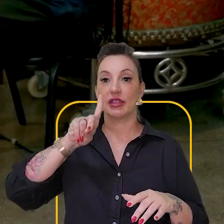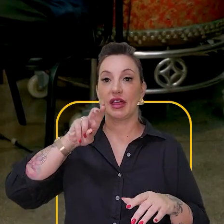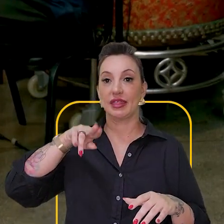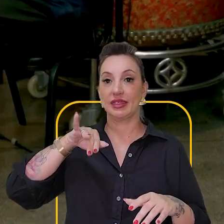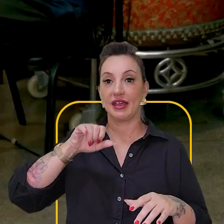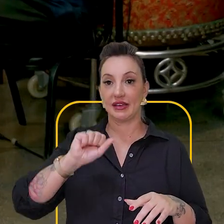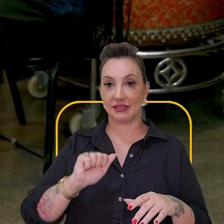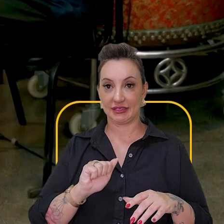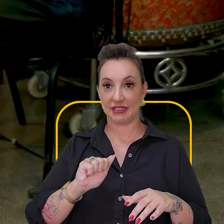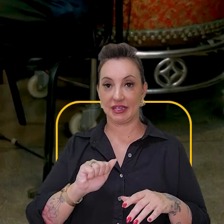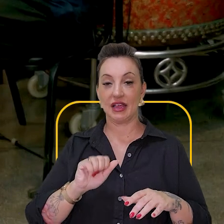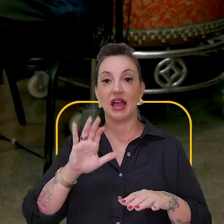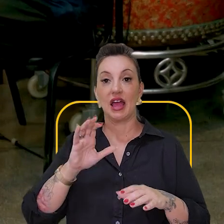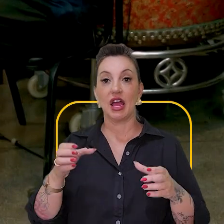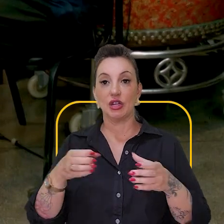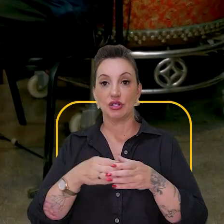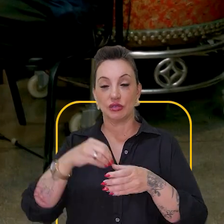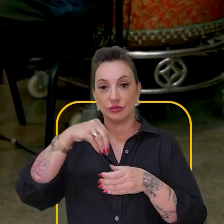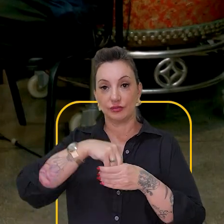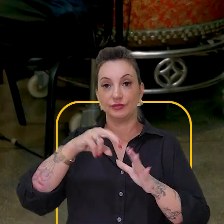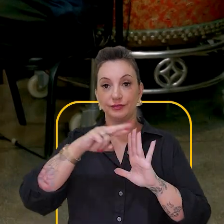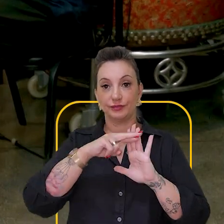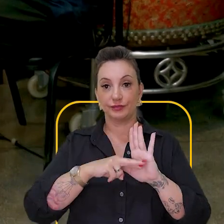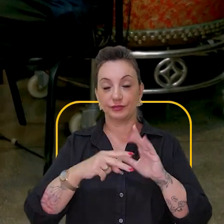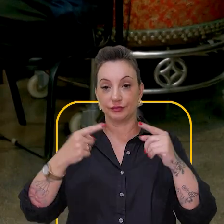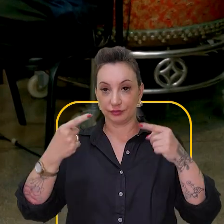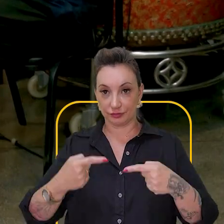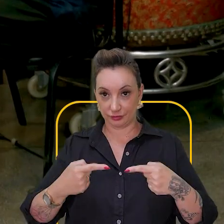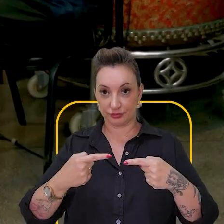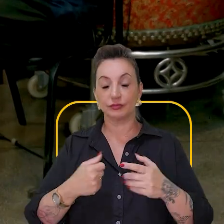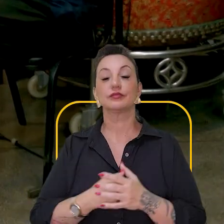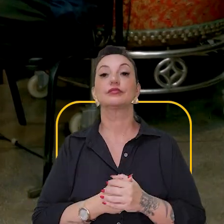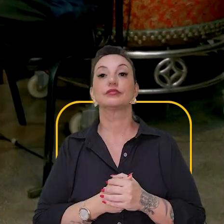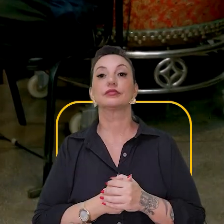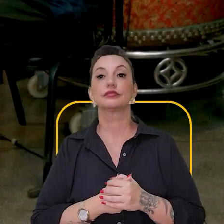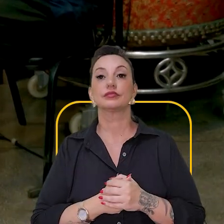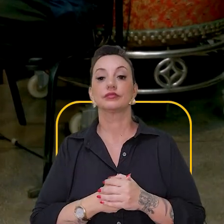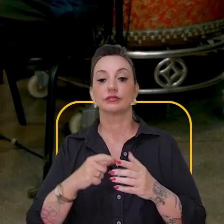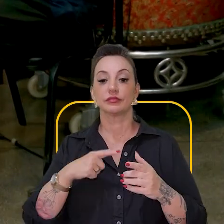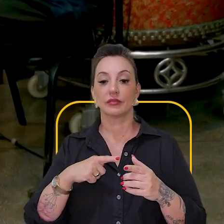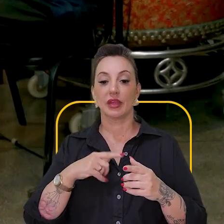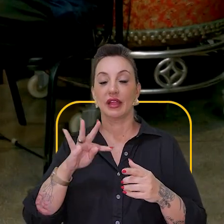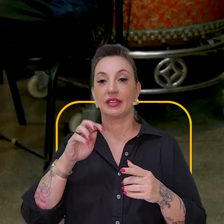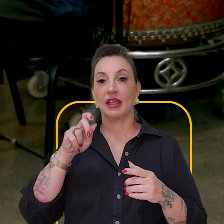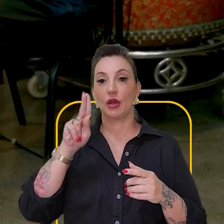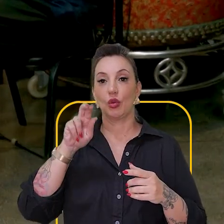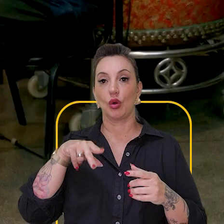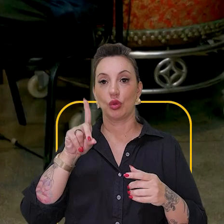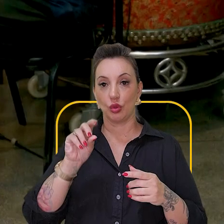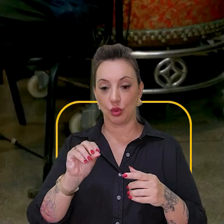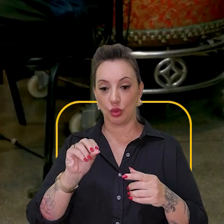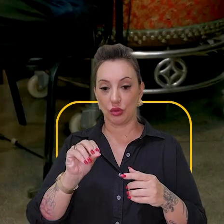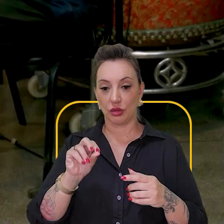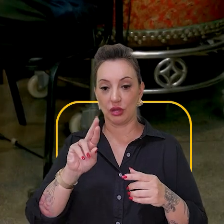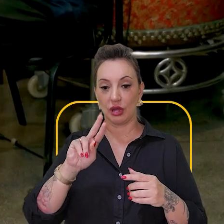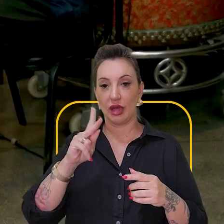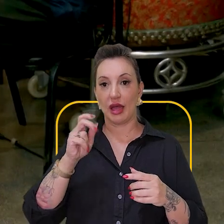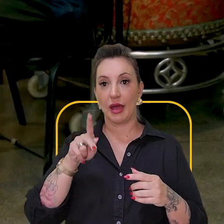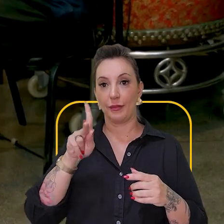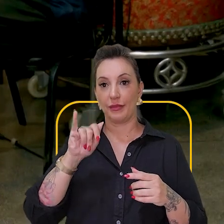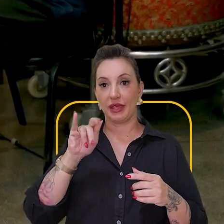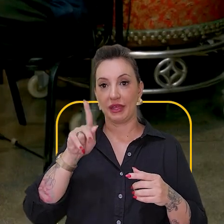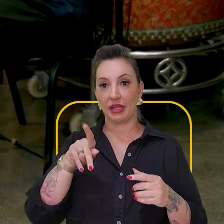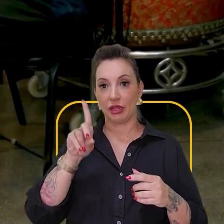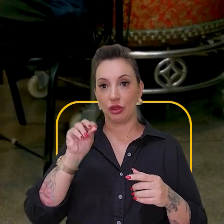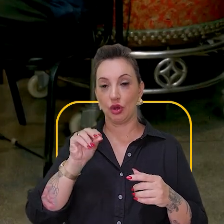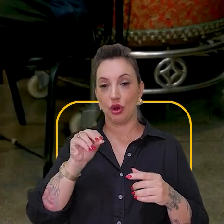vários grupos E aí juntava dentro da regra de competição do kokin mas tinha tondo rapd